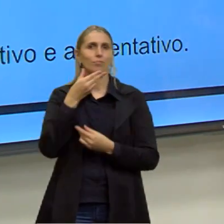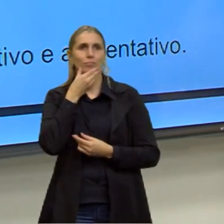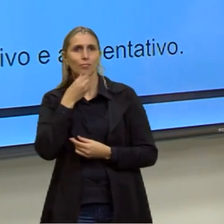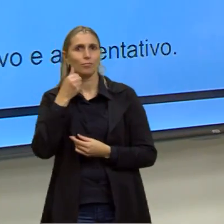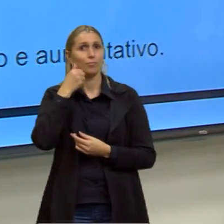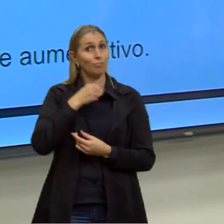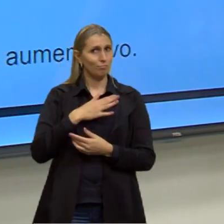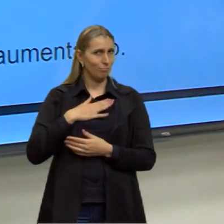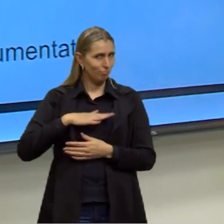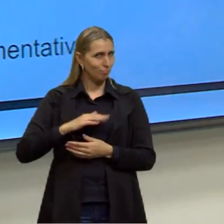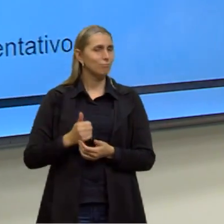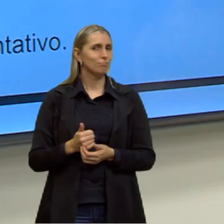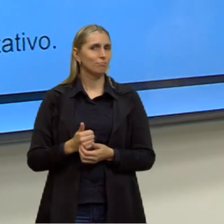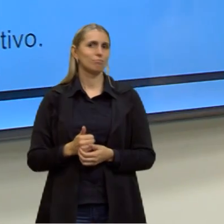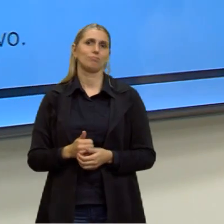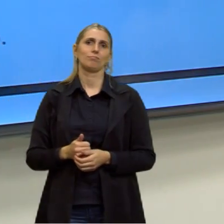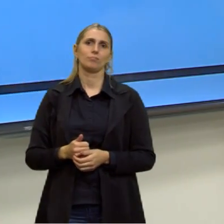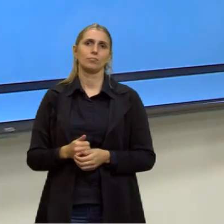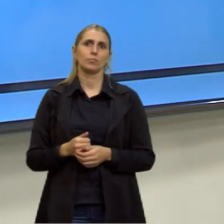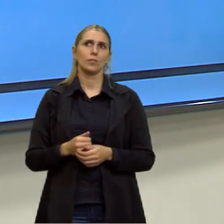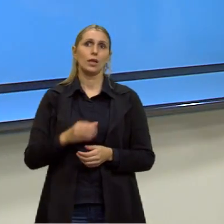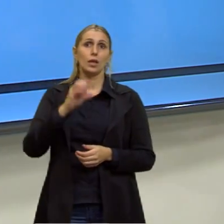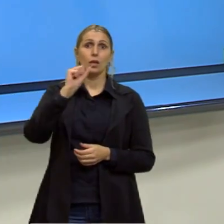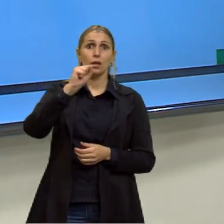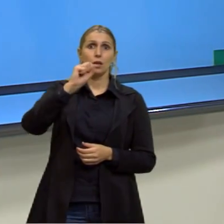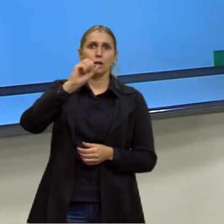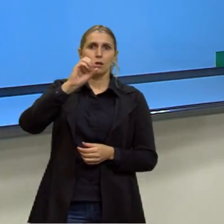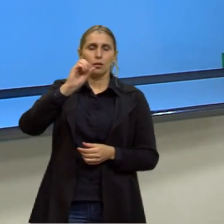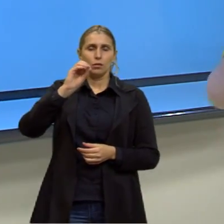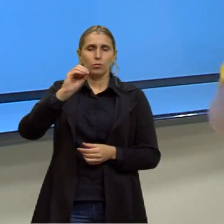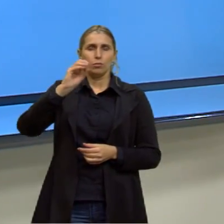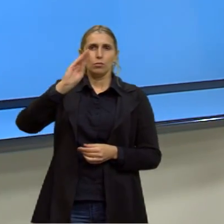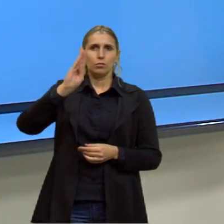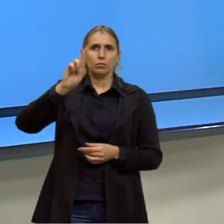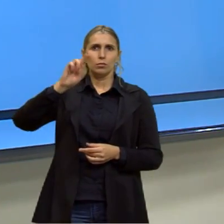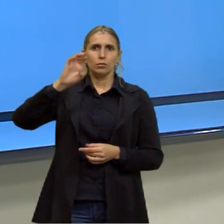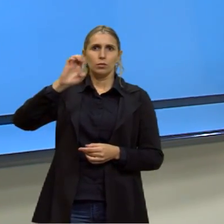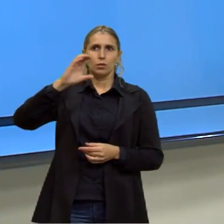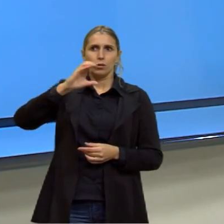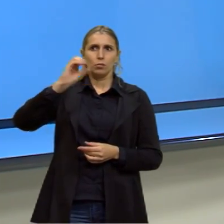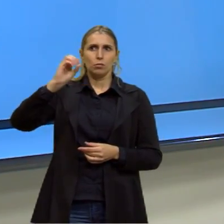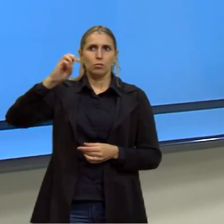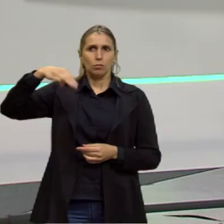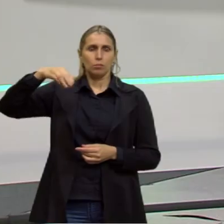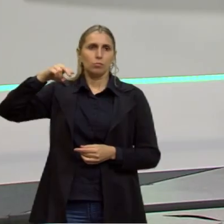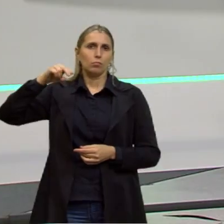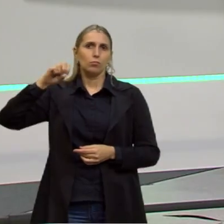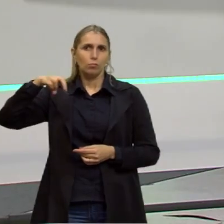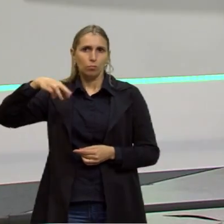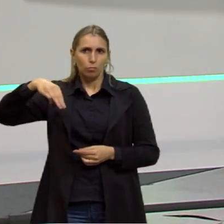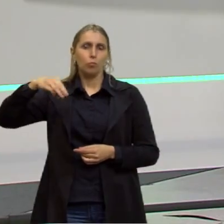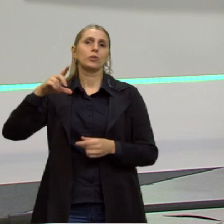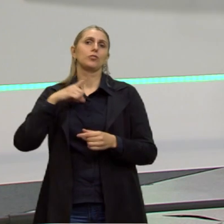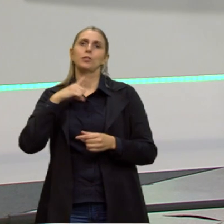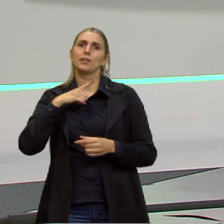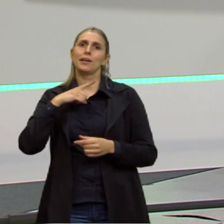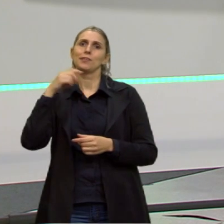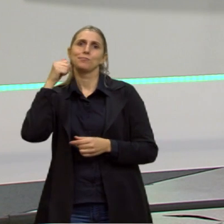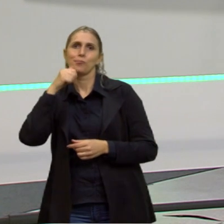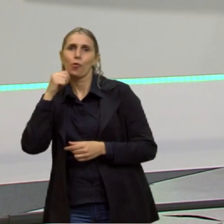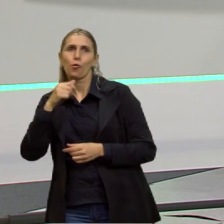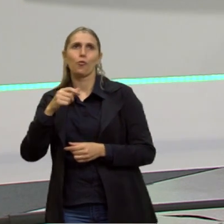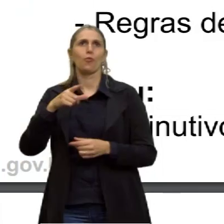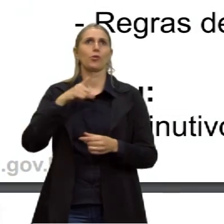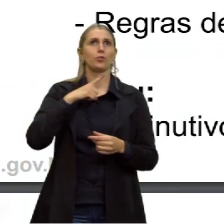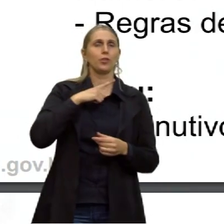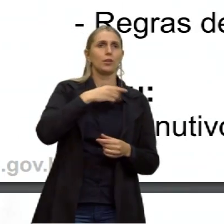tranquilo sobrecomum é aquele substantivo que só existe no feminino ou eles